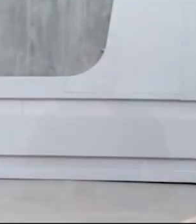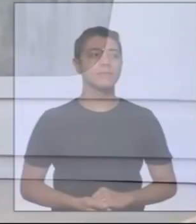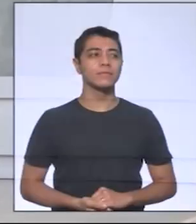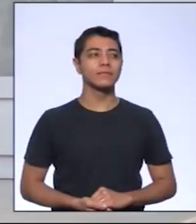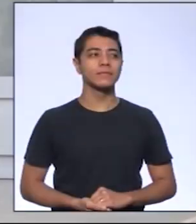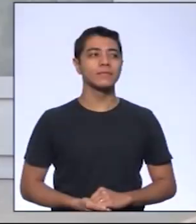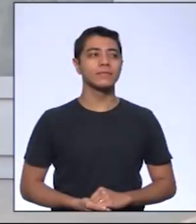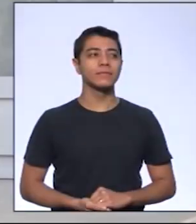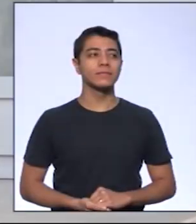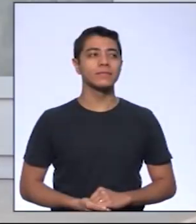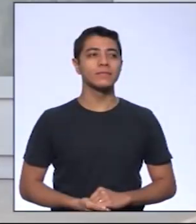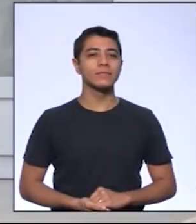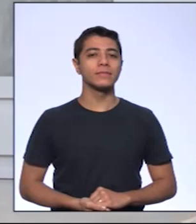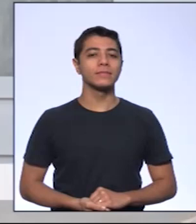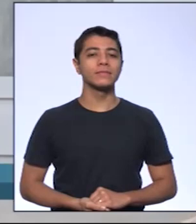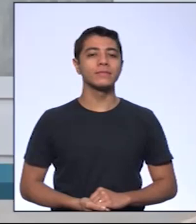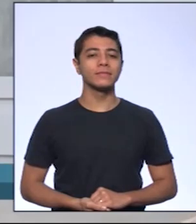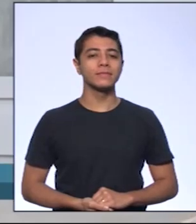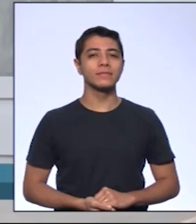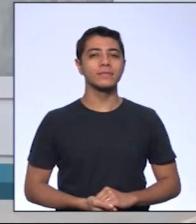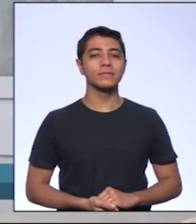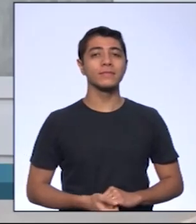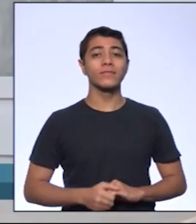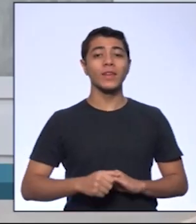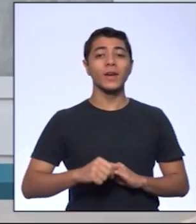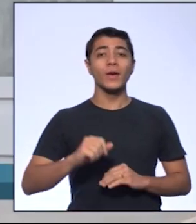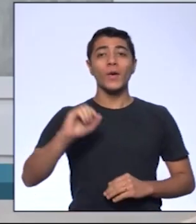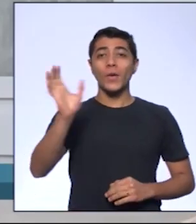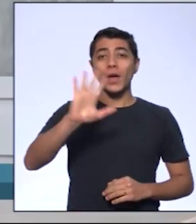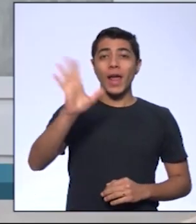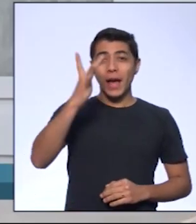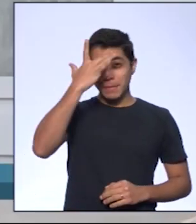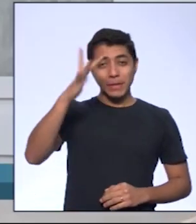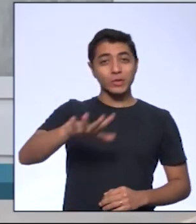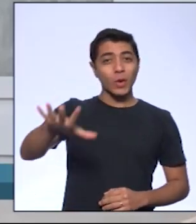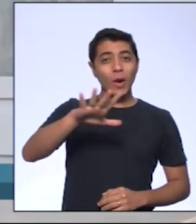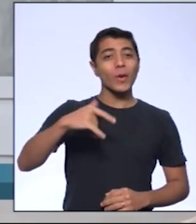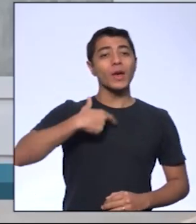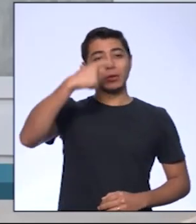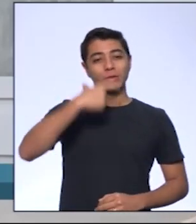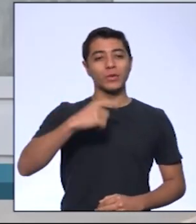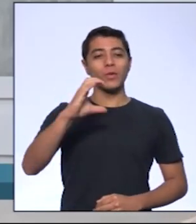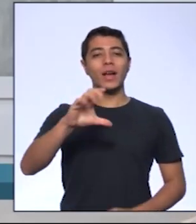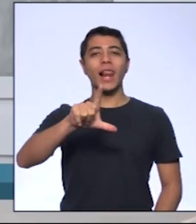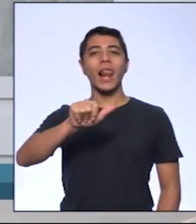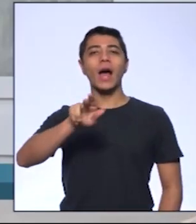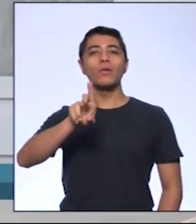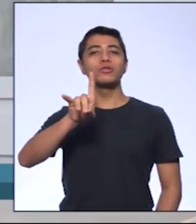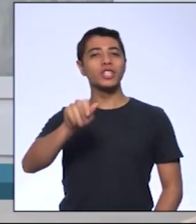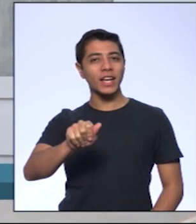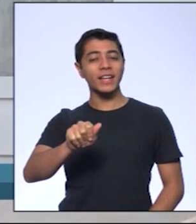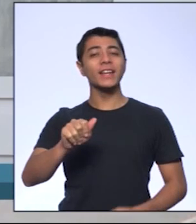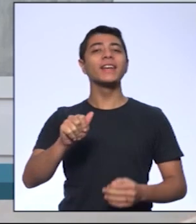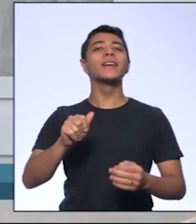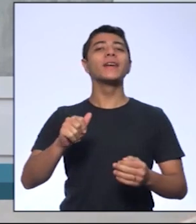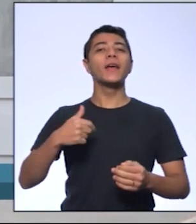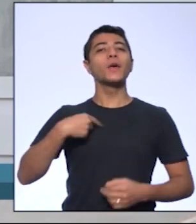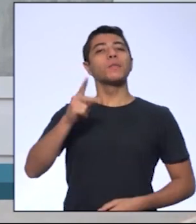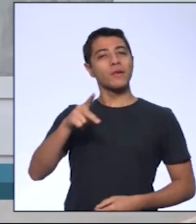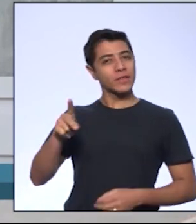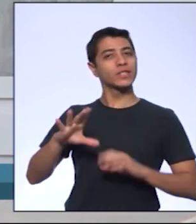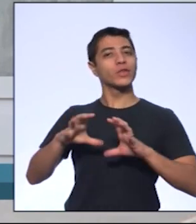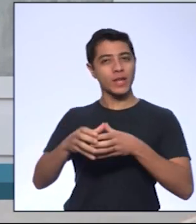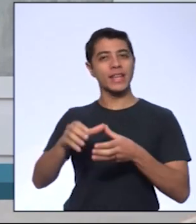Olá pessoal, eu sou a Cláudia, sou professora aqui do SEB e vim aqui conversar com vocês um pouco mais sobre a prova do Enem, o caderno